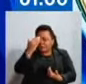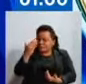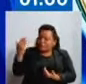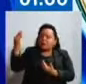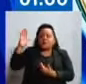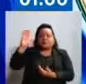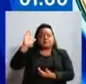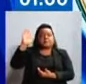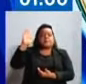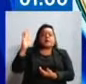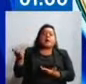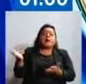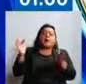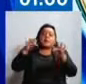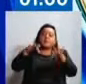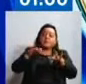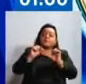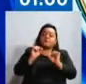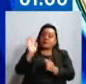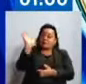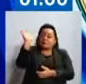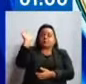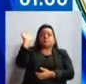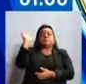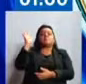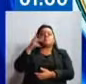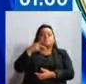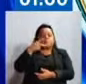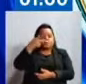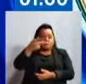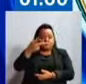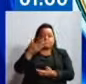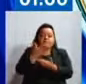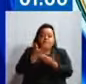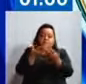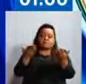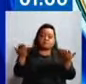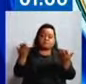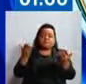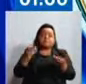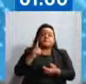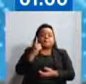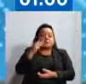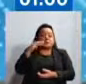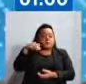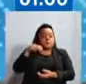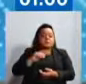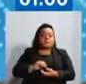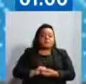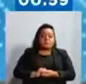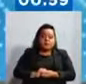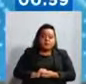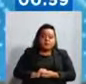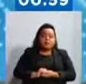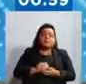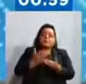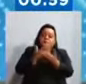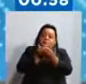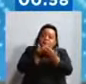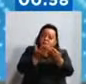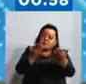inversa do bloco de apresentações, o candidato a falar é o candidato Lindomar Garçom, candidato Minuto. Eu quero colocar